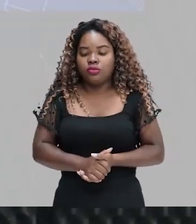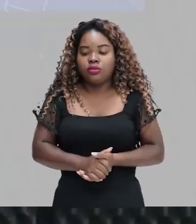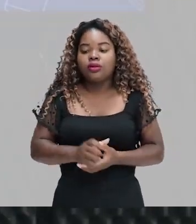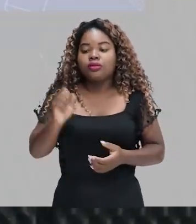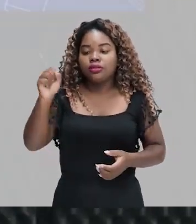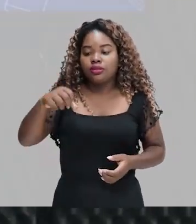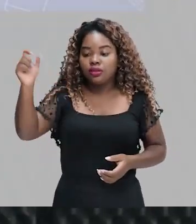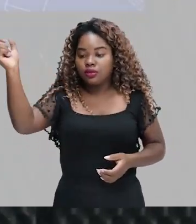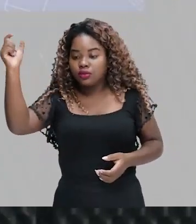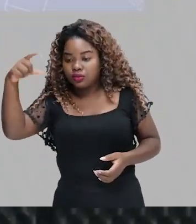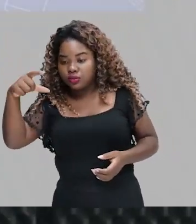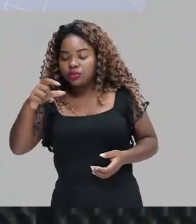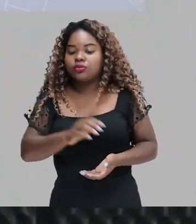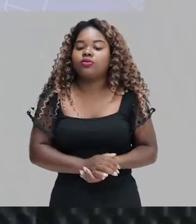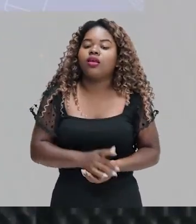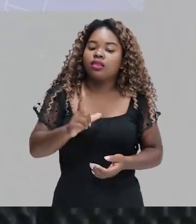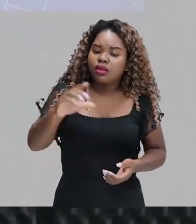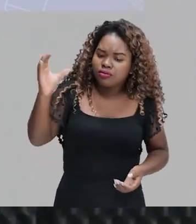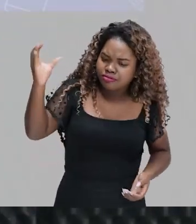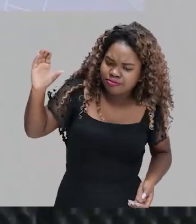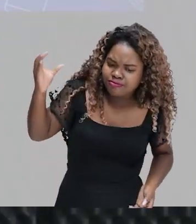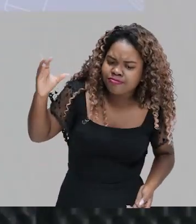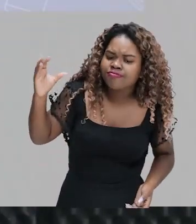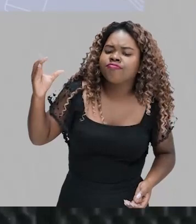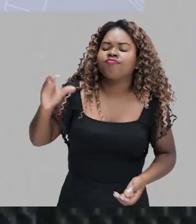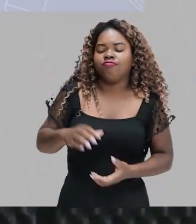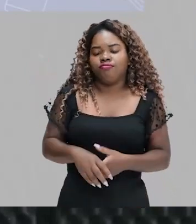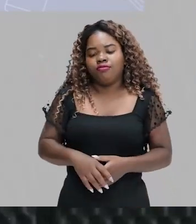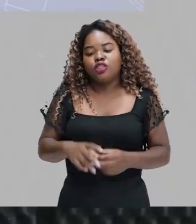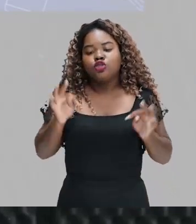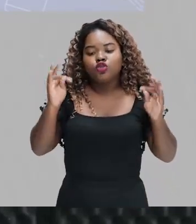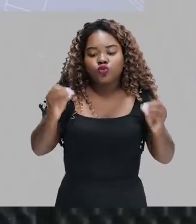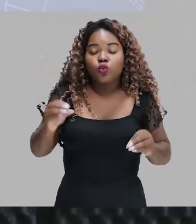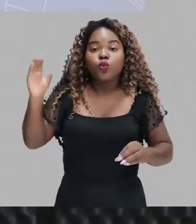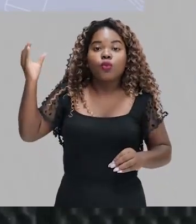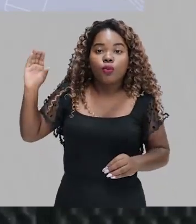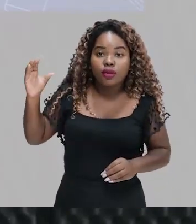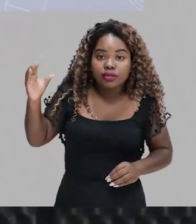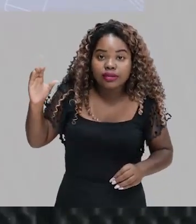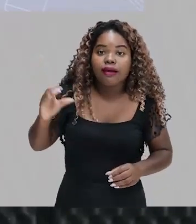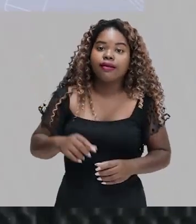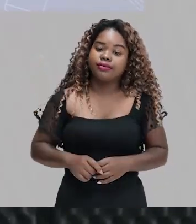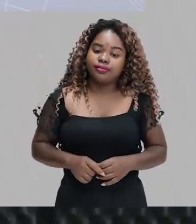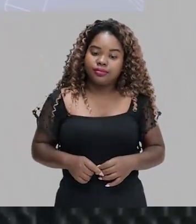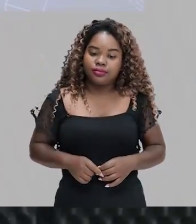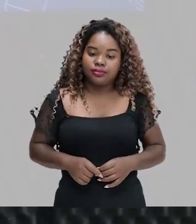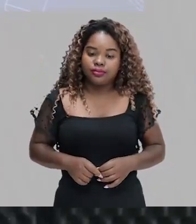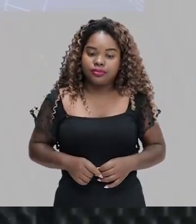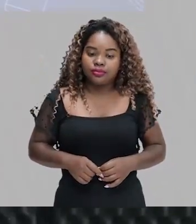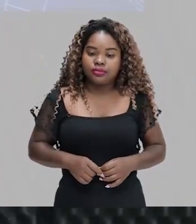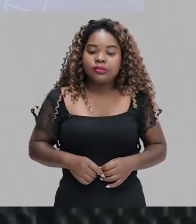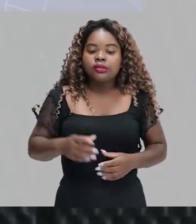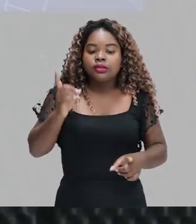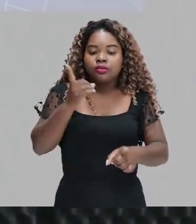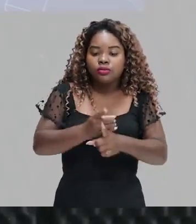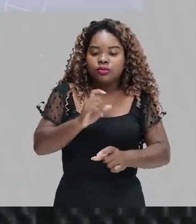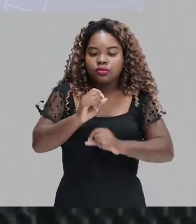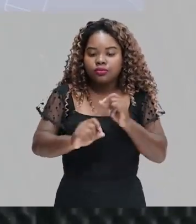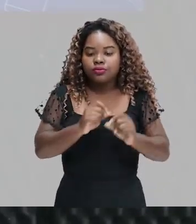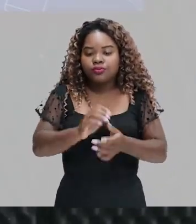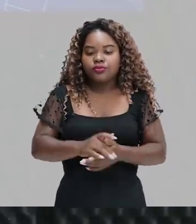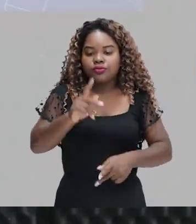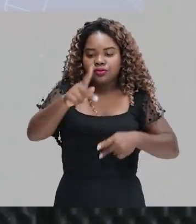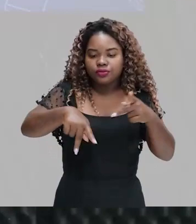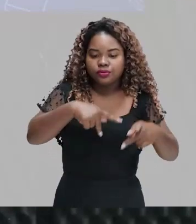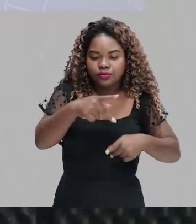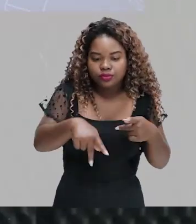Descobriu-se que a Terra não era plana. Ciência novamente. Descobriu-se que haviam outros povos além do pessoal que morava na Europa, que achava que era o centro do